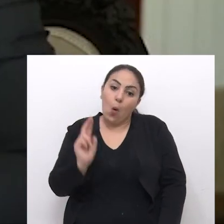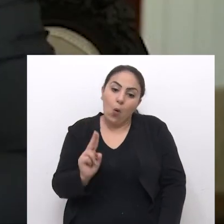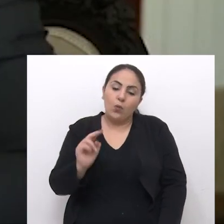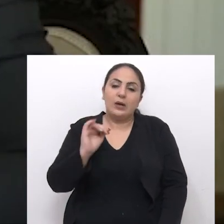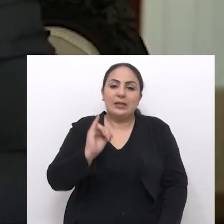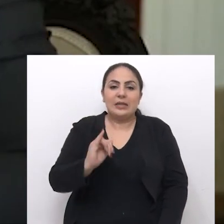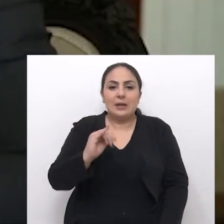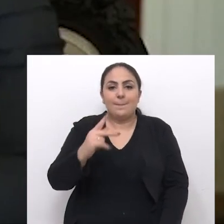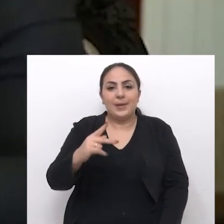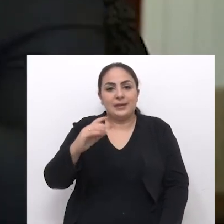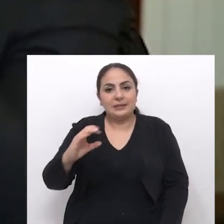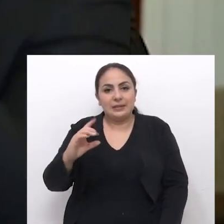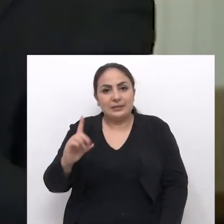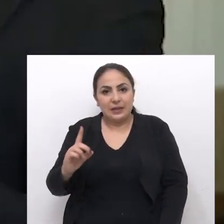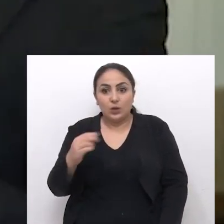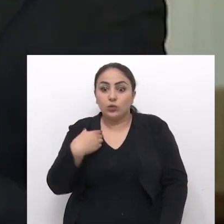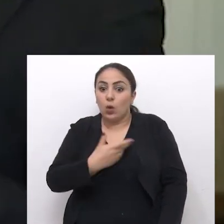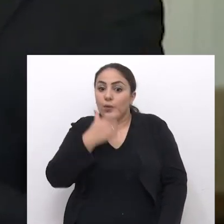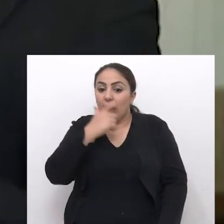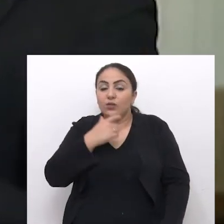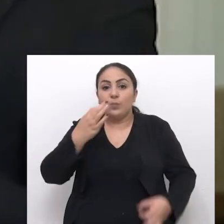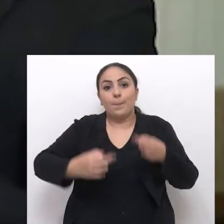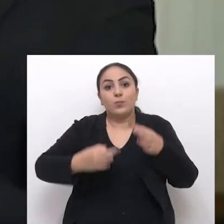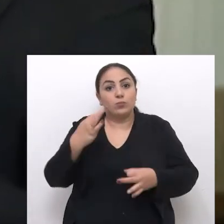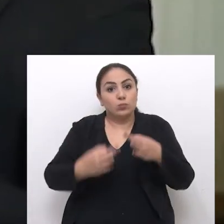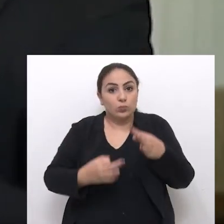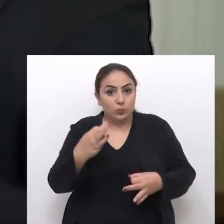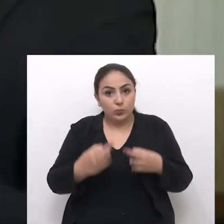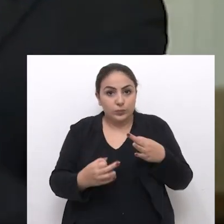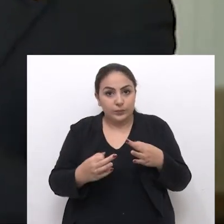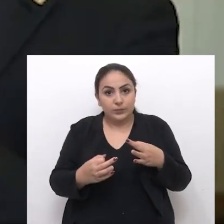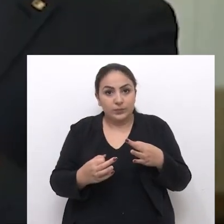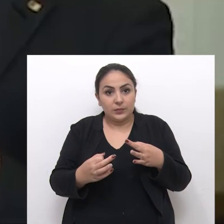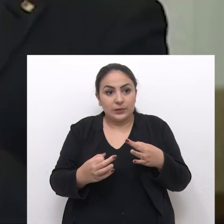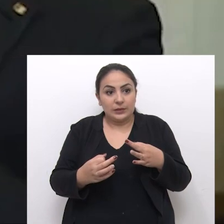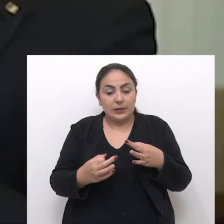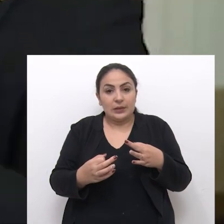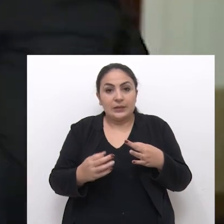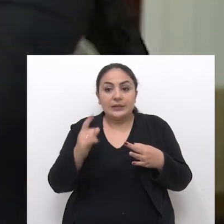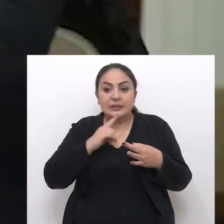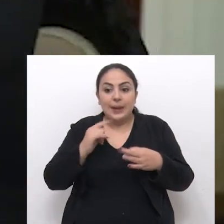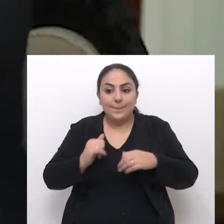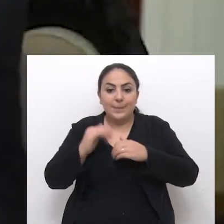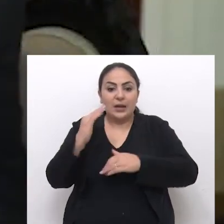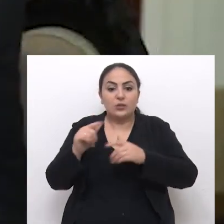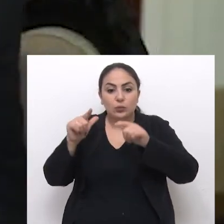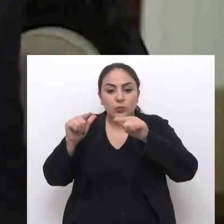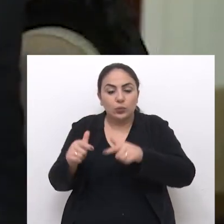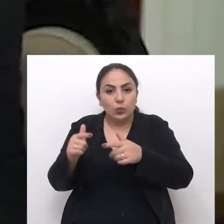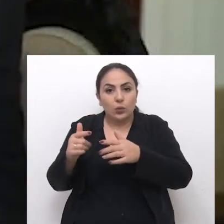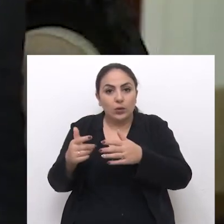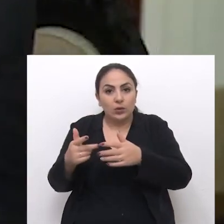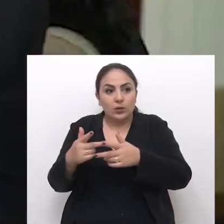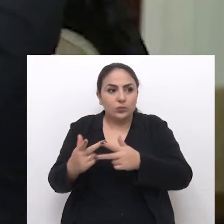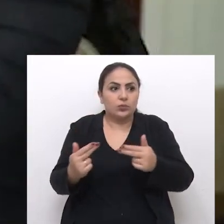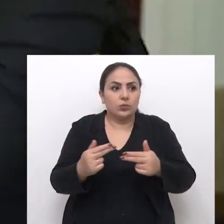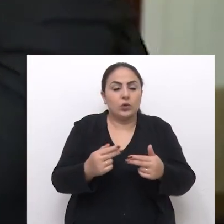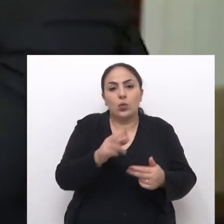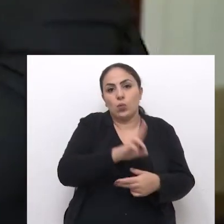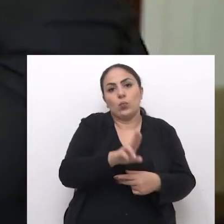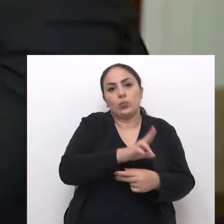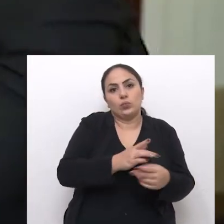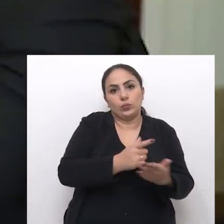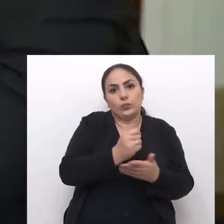ITCD. Por quê? Porque nós entendemos que é mais justo cobrar mais sobre o patrimônio do que sobre